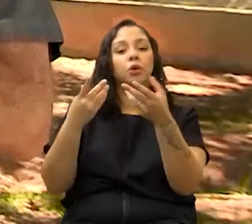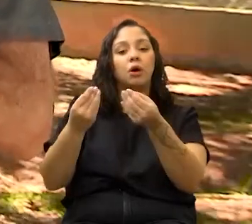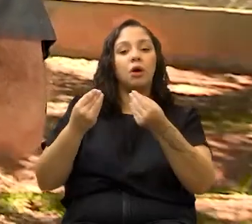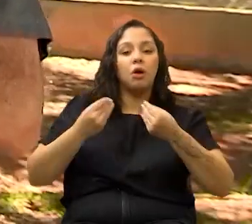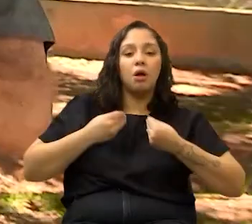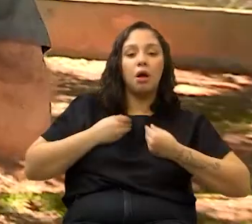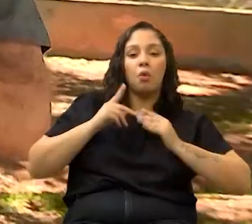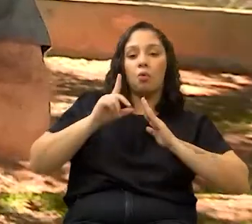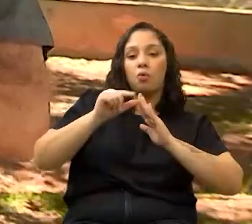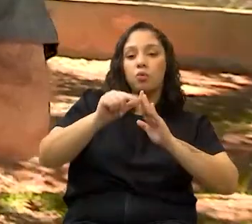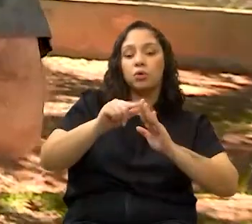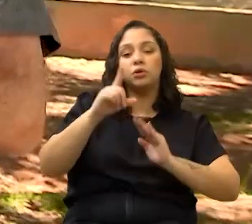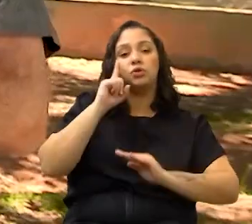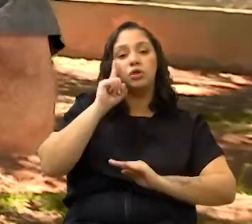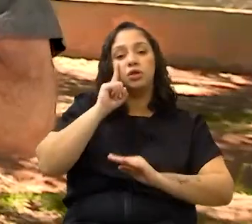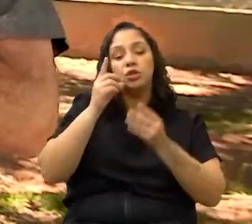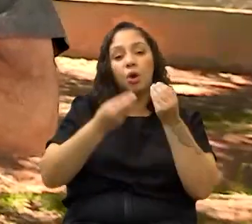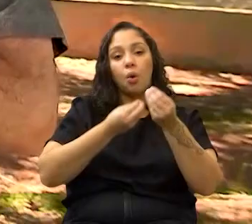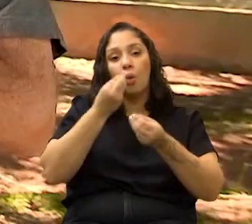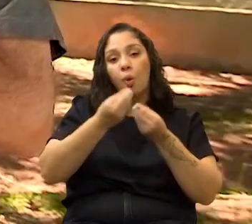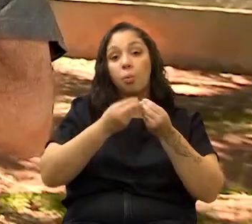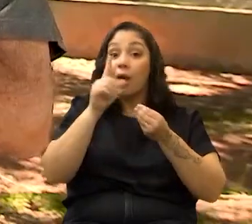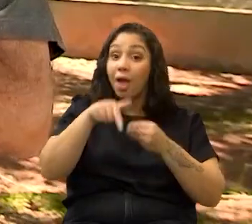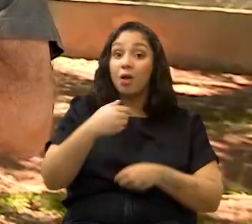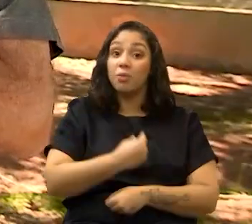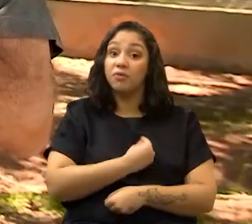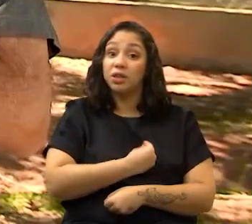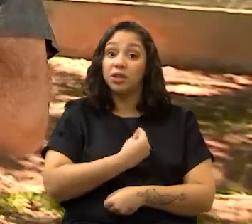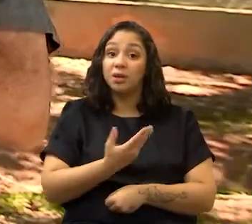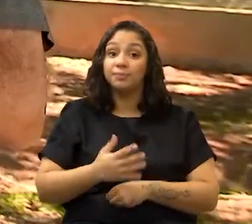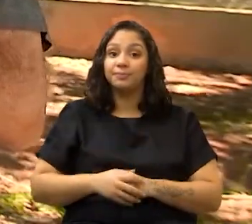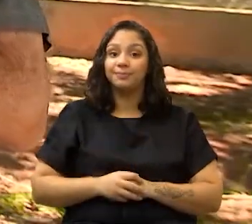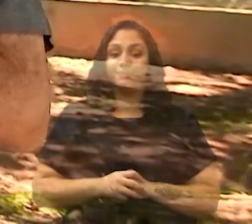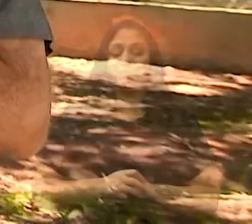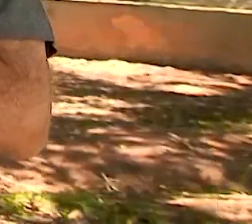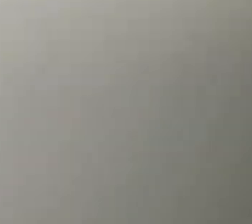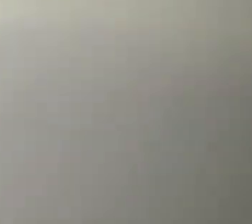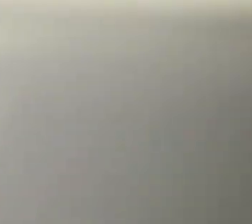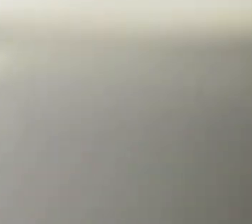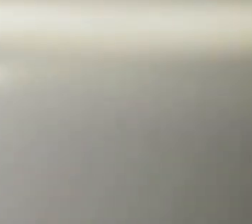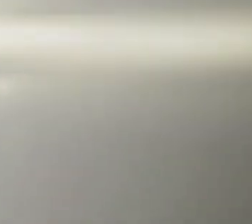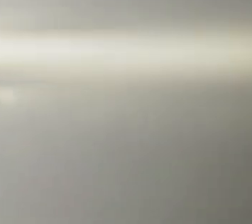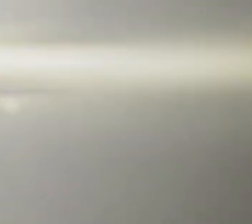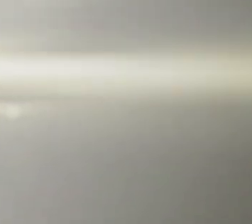efetivamente no que isso vai te trazer de consequência no seu dia a dia. Tá? É uma vida.